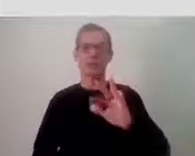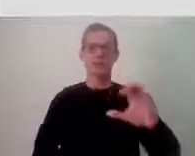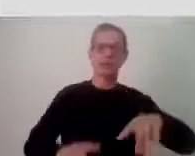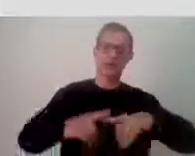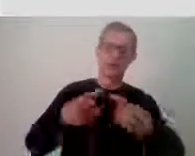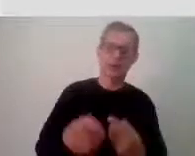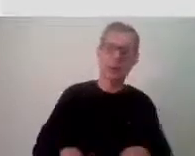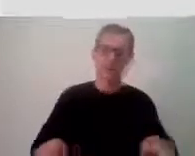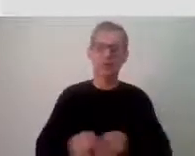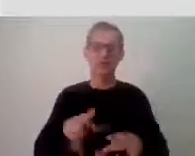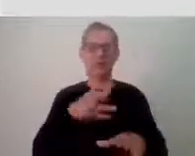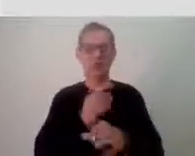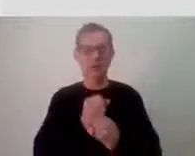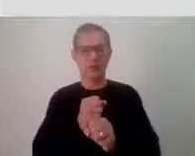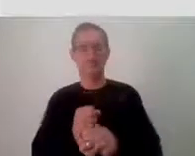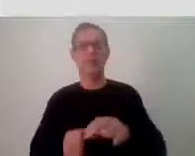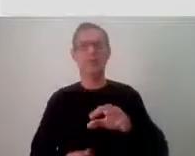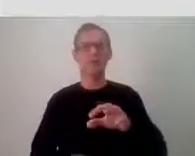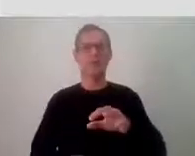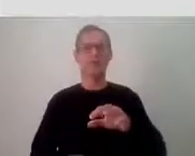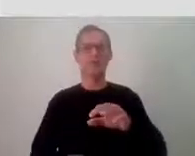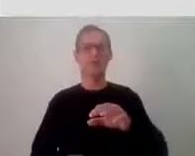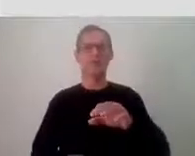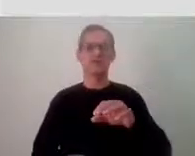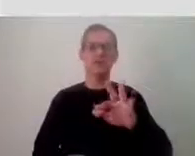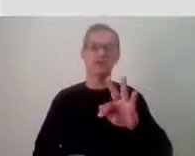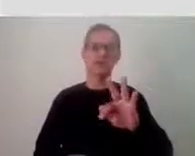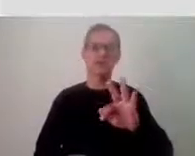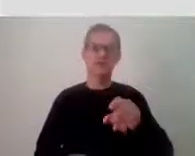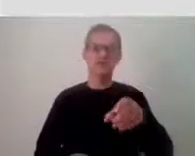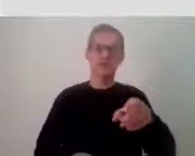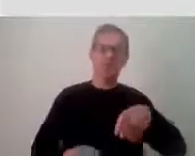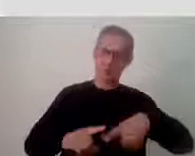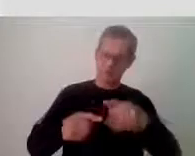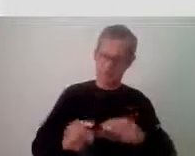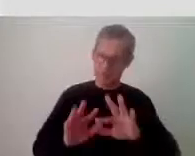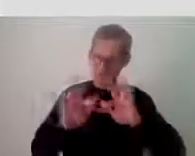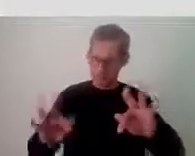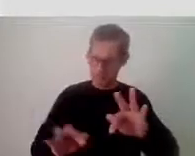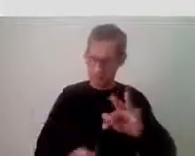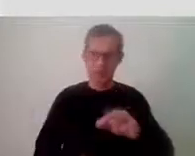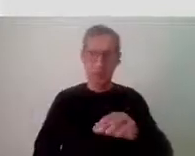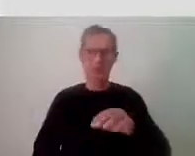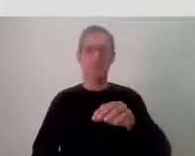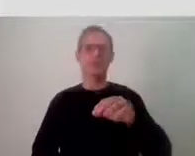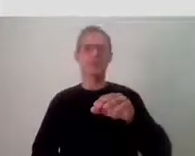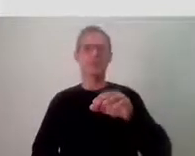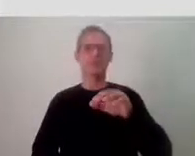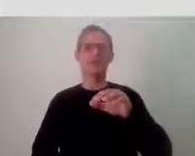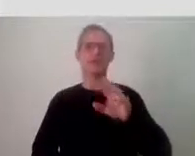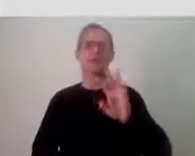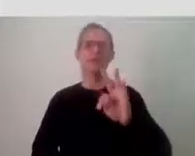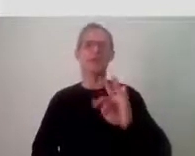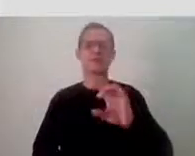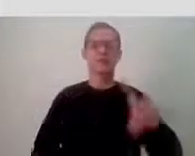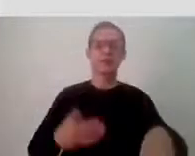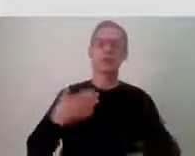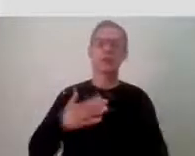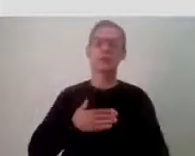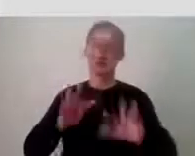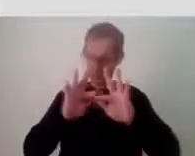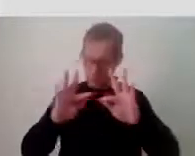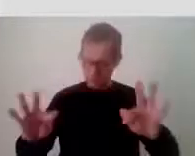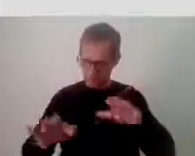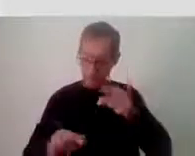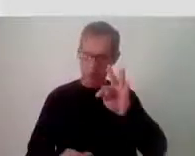a integral de ax da minha função f de t dt. Olha aqui, ó, o t é por quê? Porque eu tenho uma função em